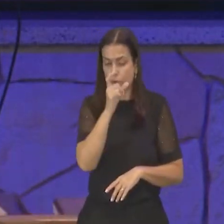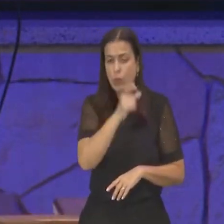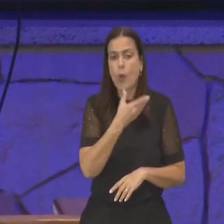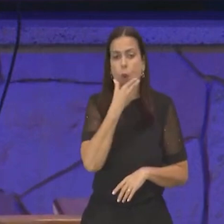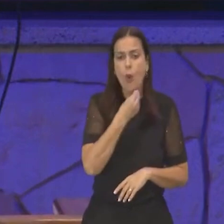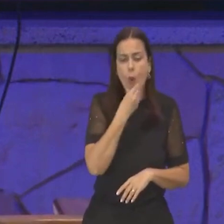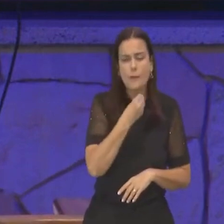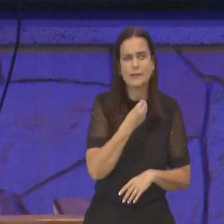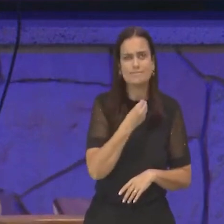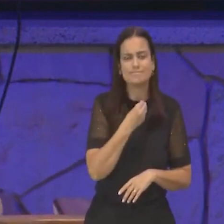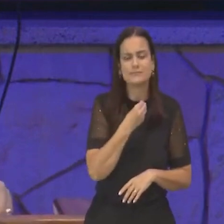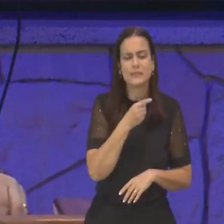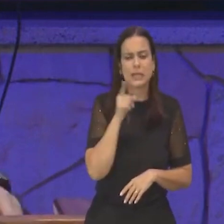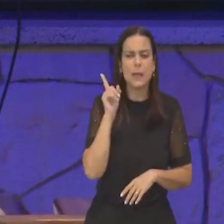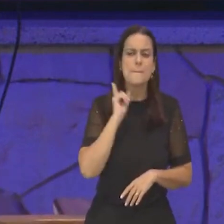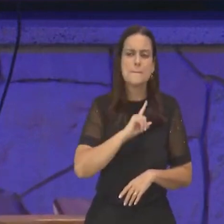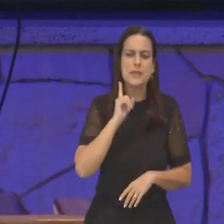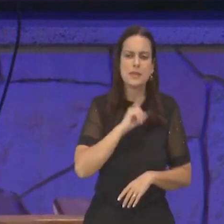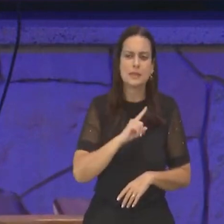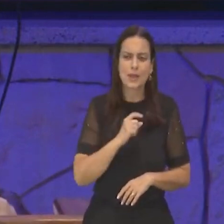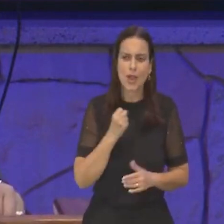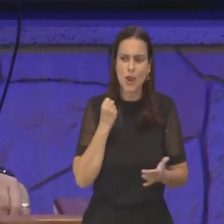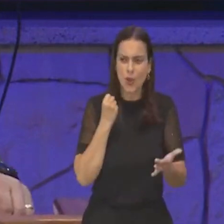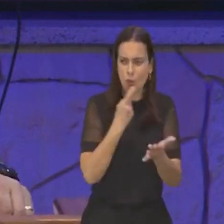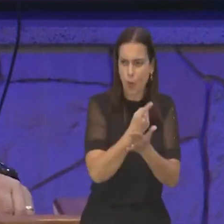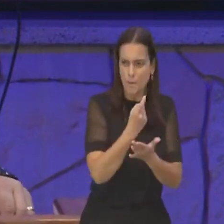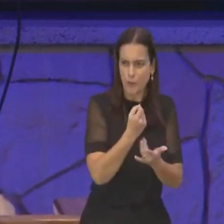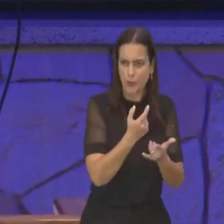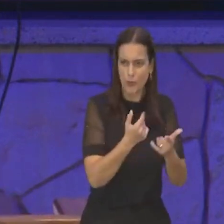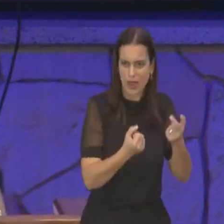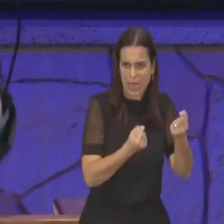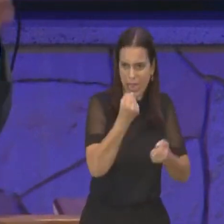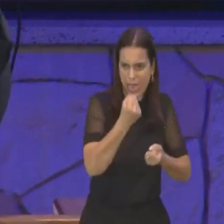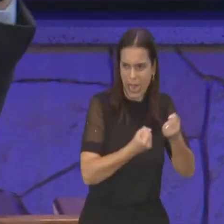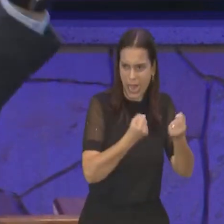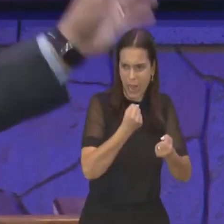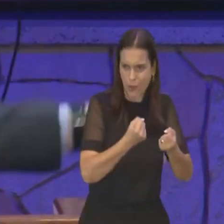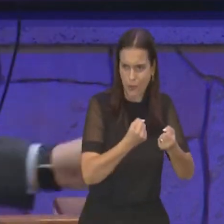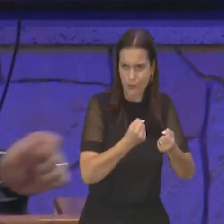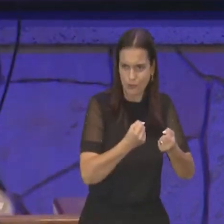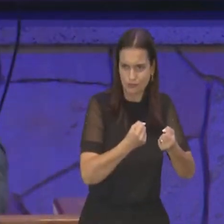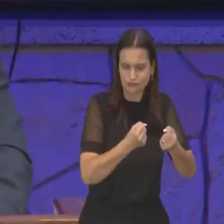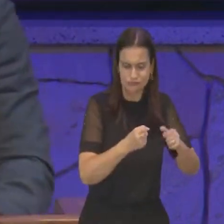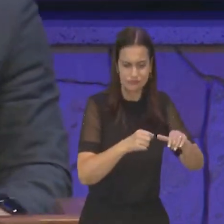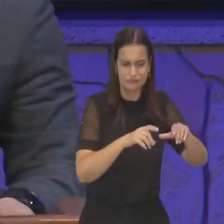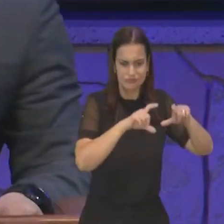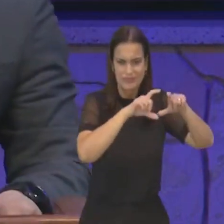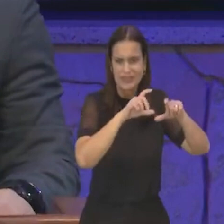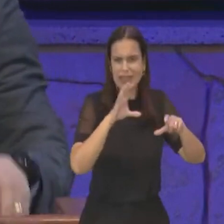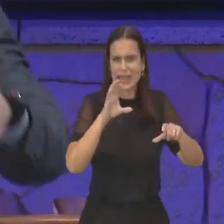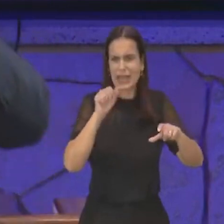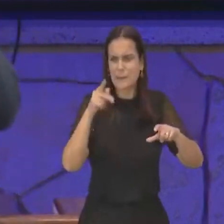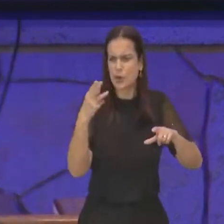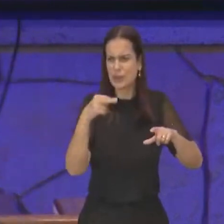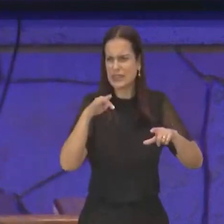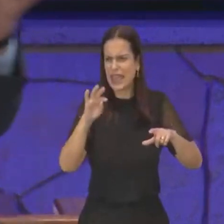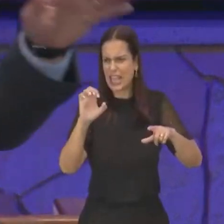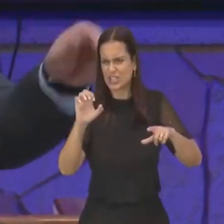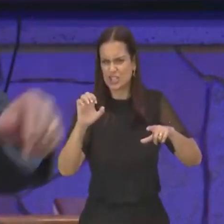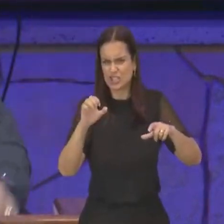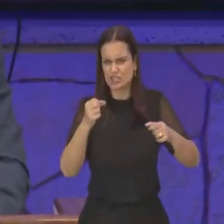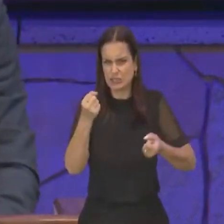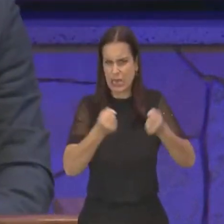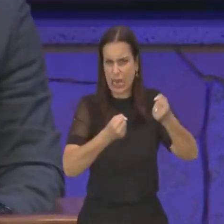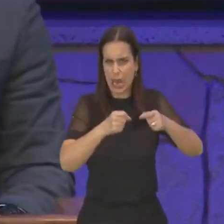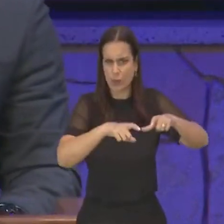falando: pastor, comprei uma caminhonete agora e tem muito espaço para carregar coisa atrás, para carregar os meninos